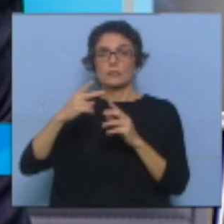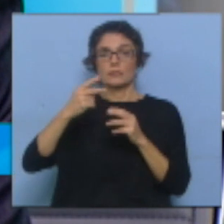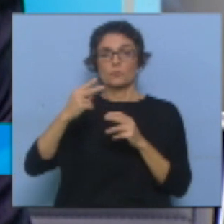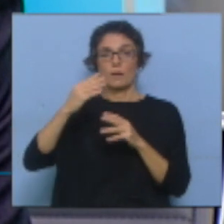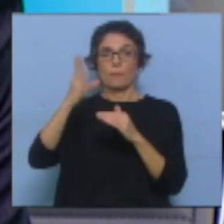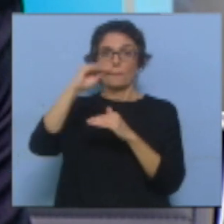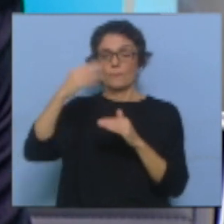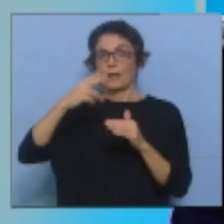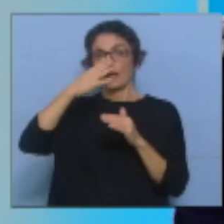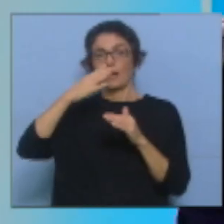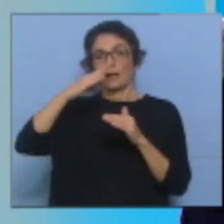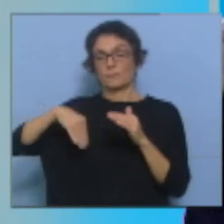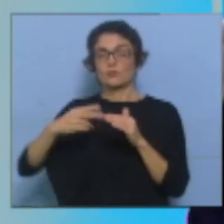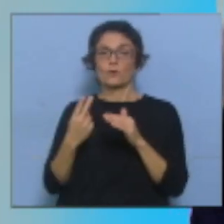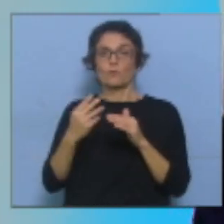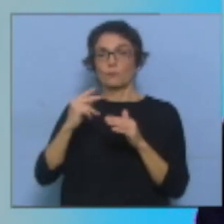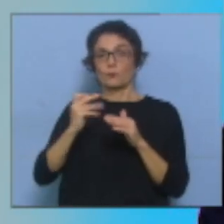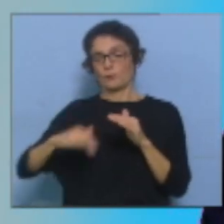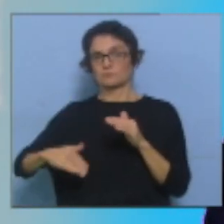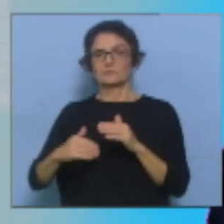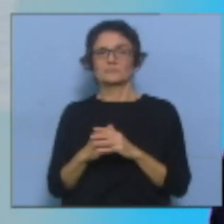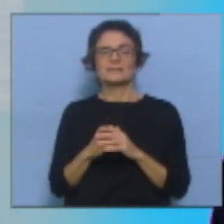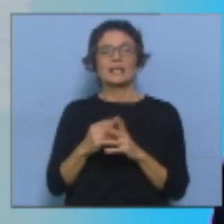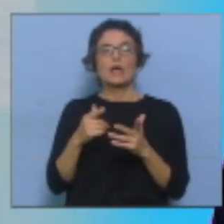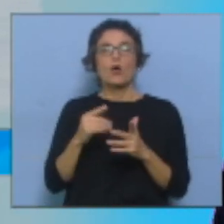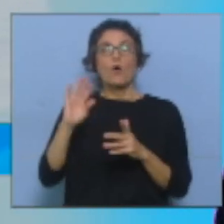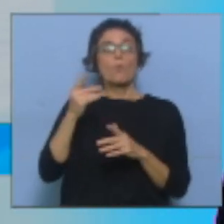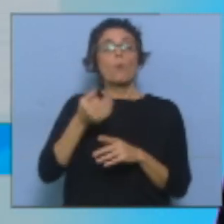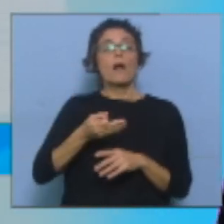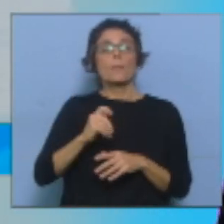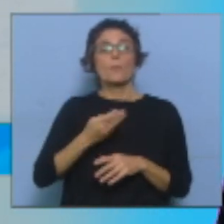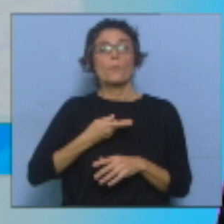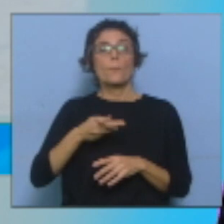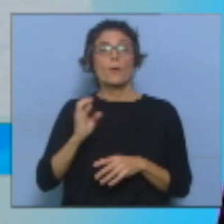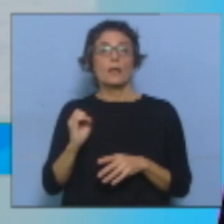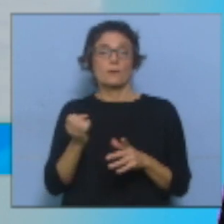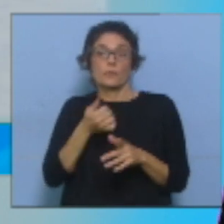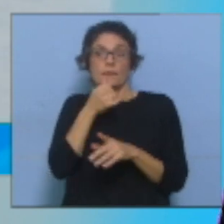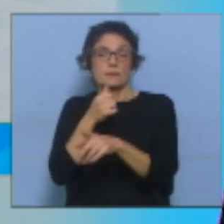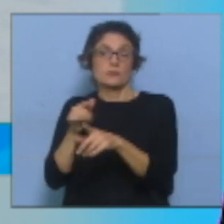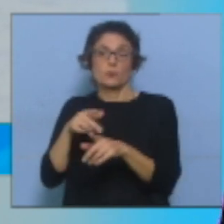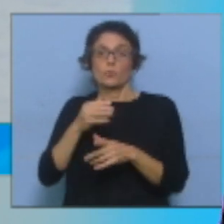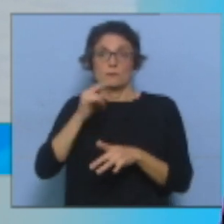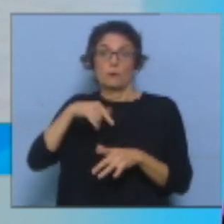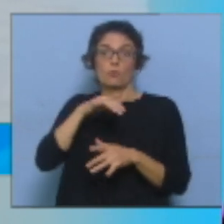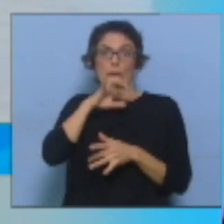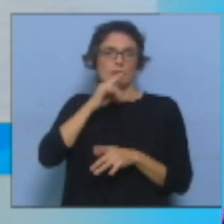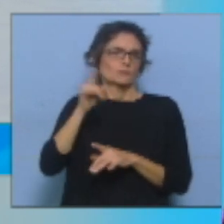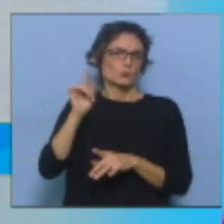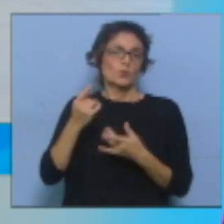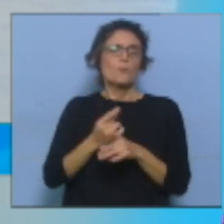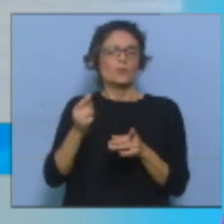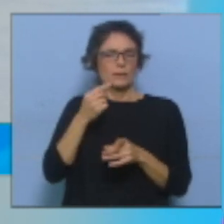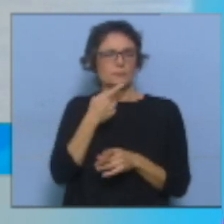Pedro decidiu ir para o pré-seminário, não foi de toda uma surpresa para nós, porque ele já desde pequenino, como ele próprio estava a dizer, tinha aquela